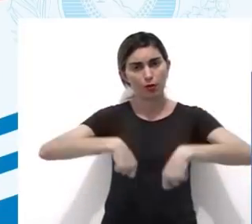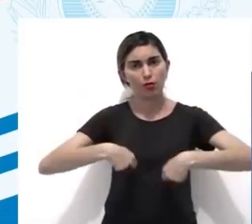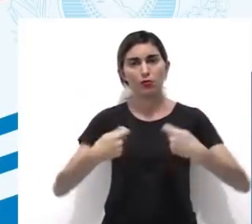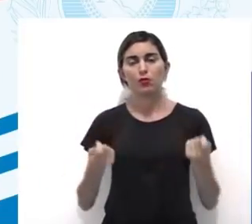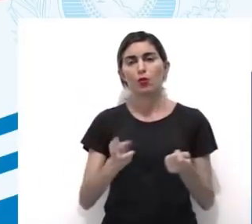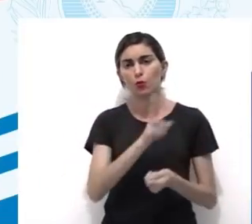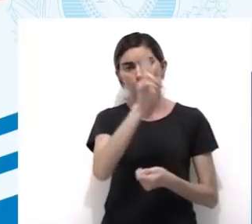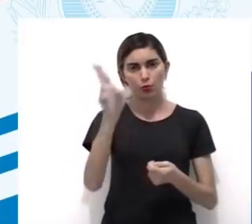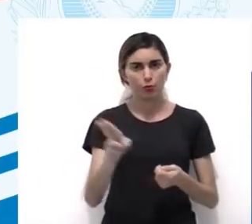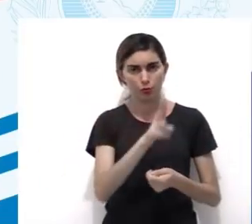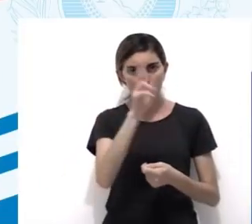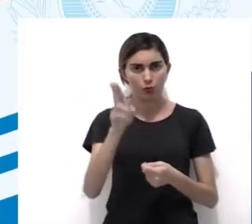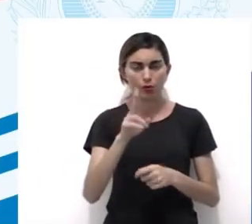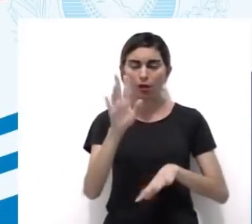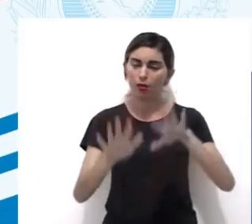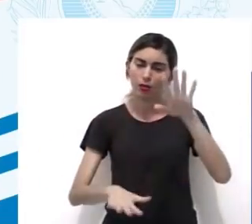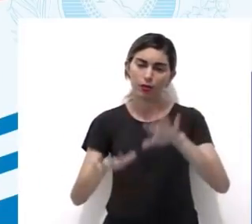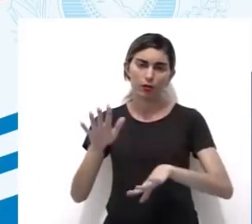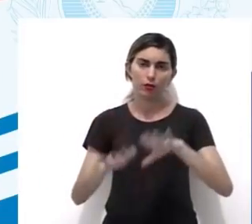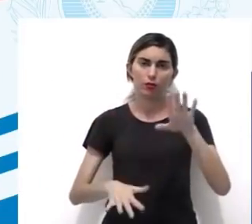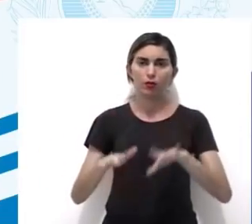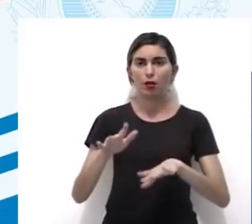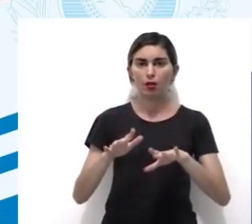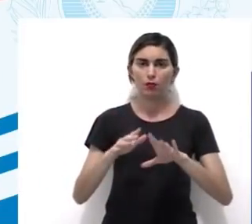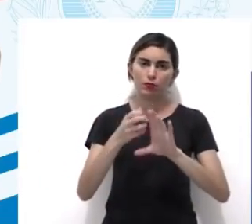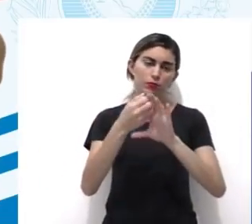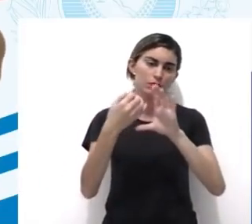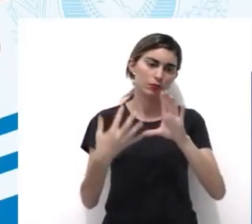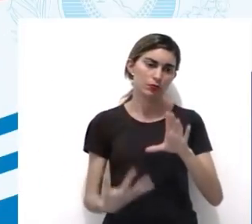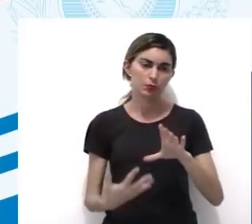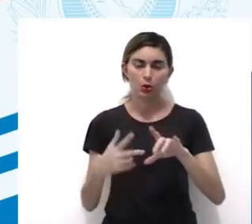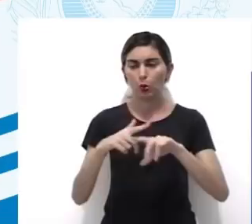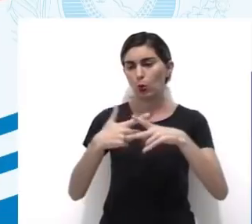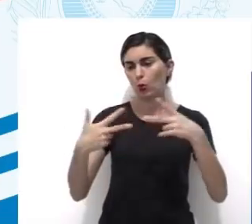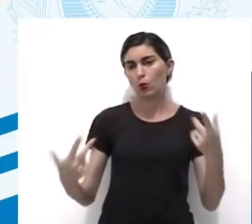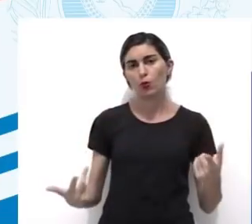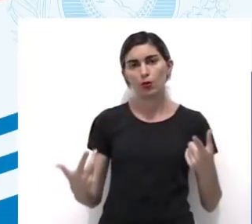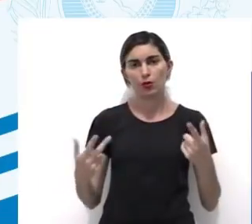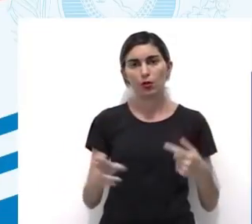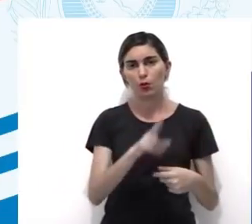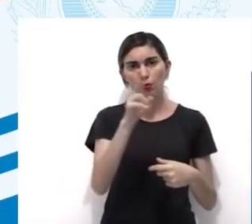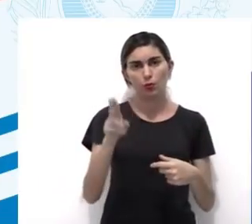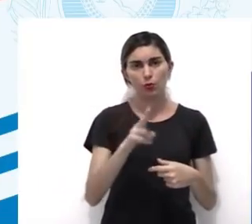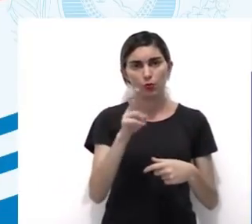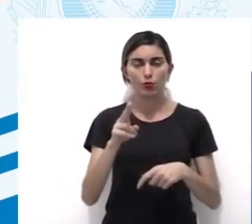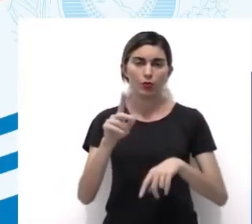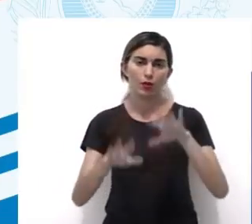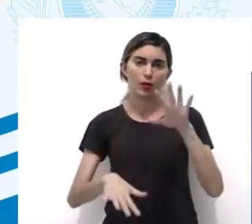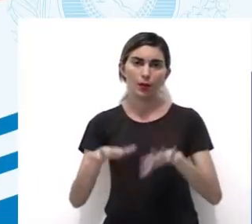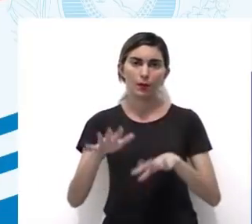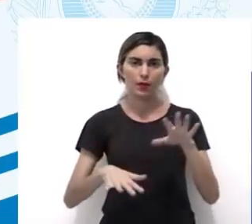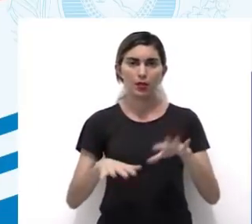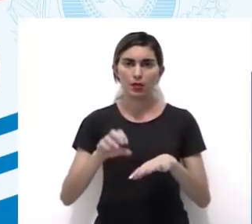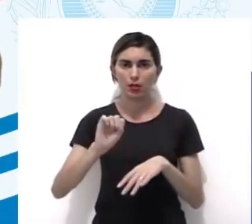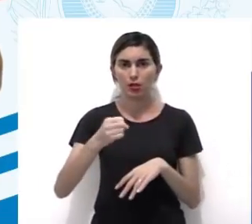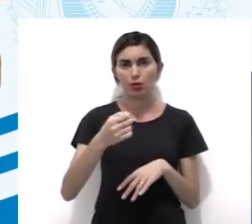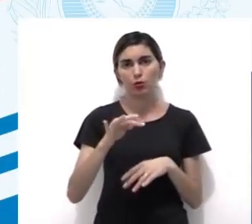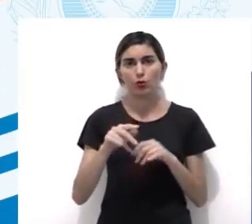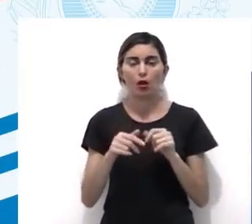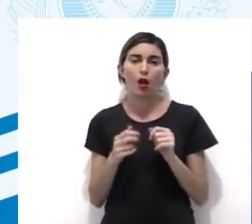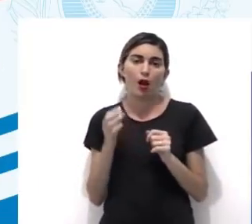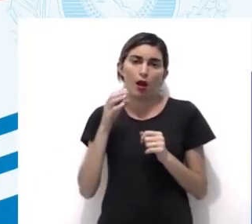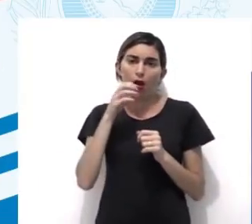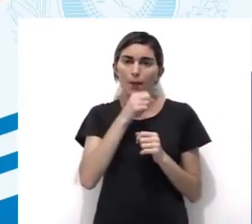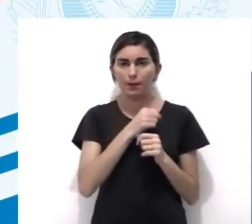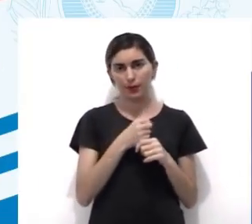possam utilizar de determinados aspectos, de usufruir determinadas situações de forma